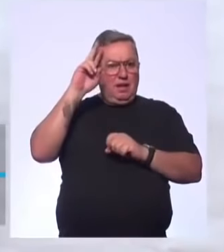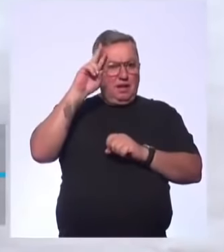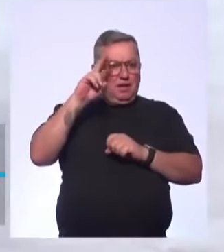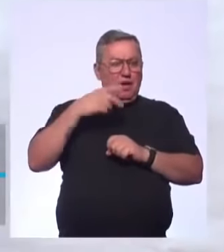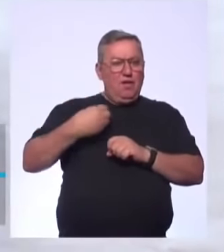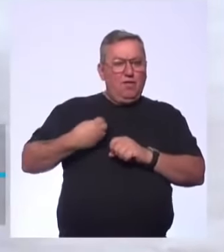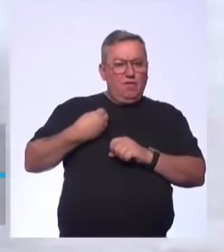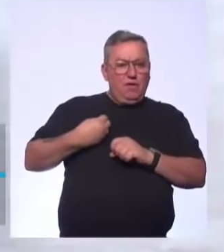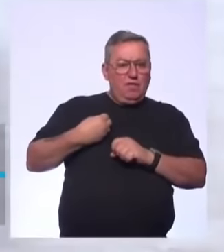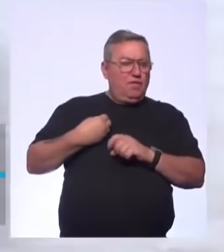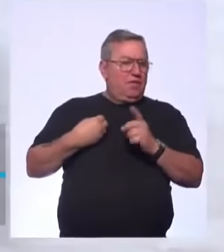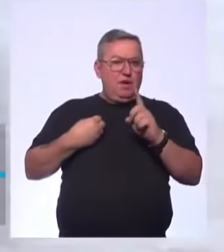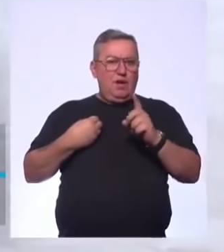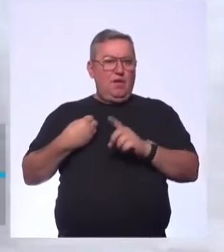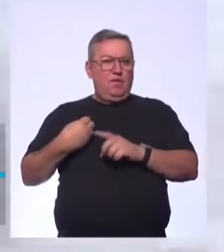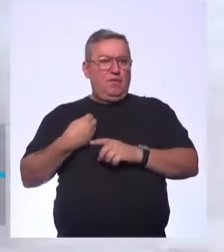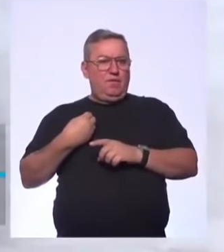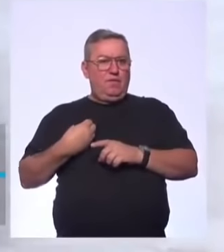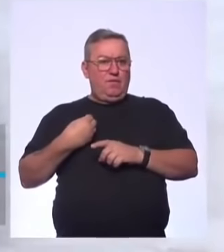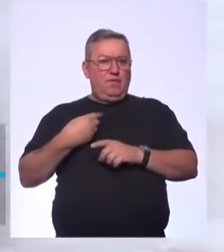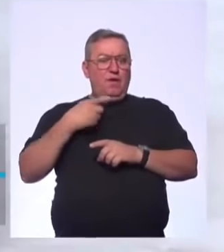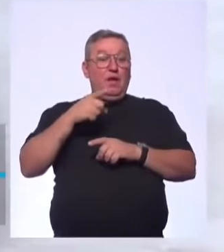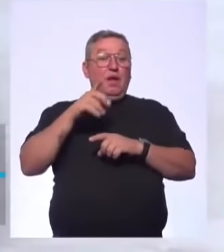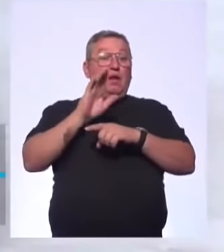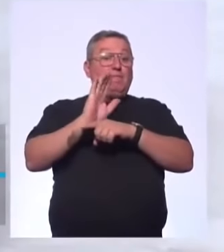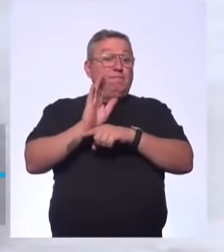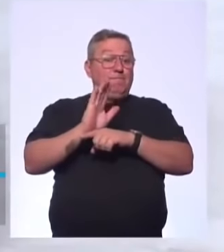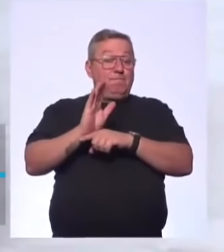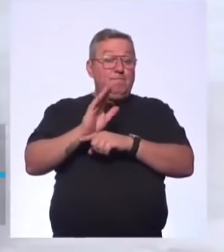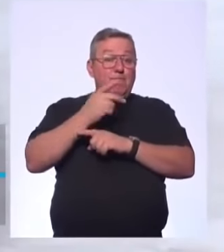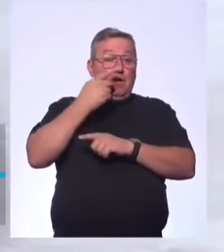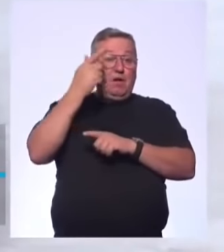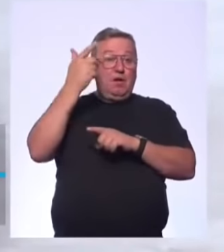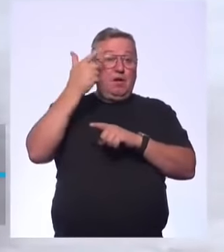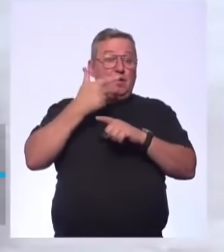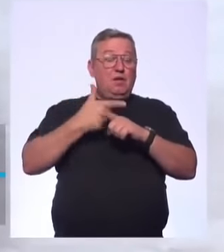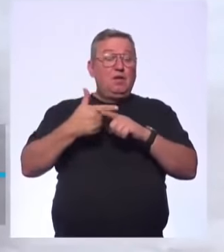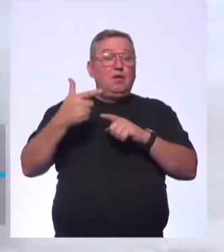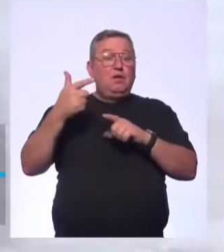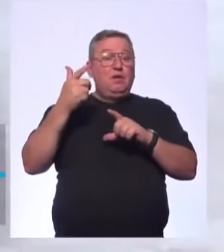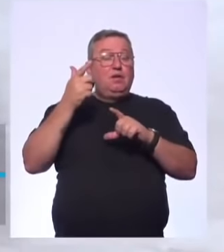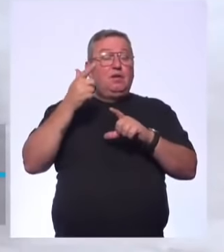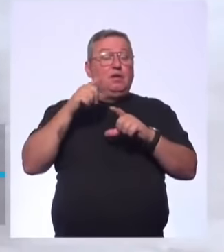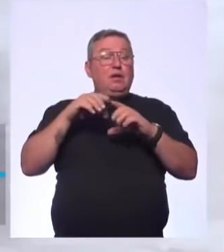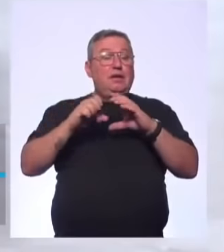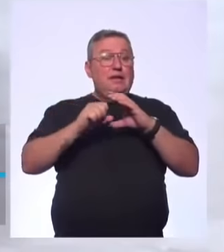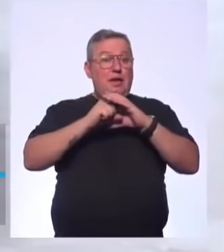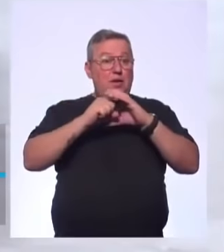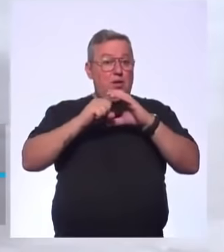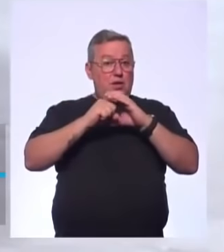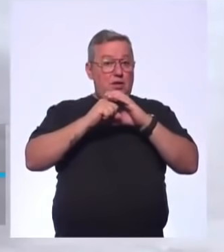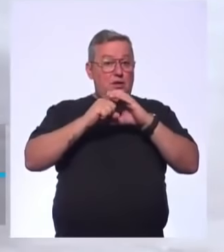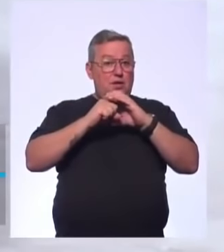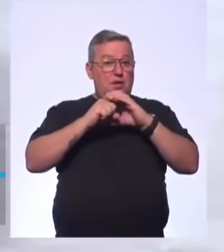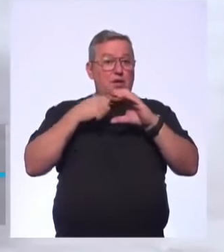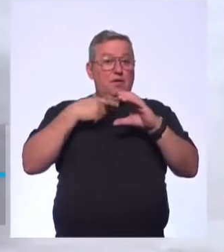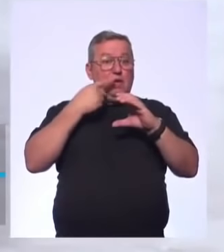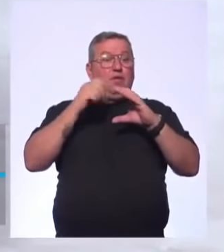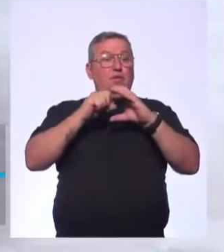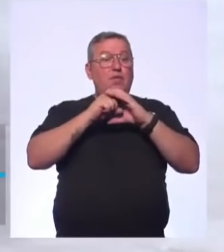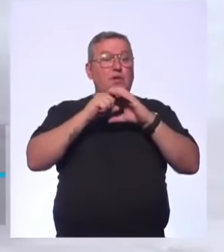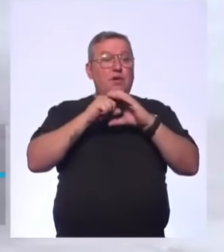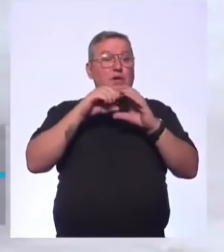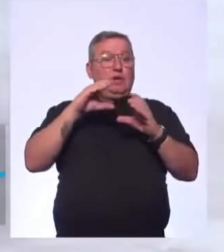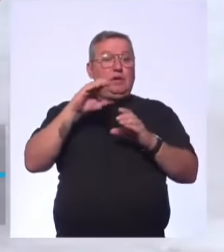Seres vivos e não vivos? Lá naquele vídeo, falava sobre células. Tinha uma parte que falava sobre